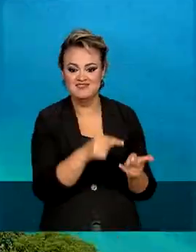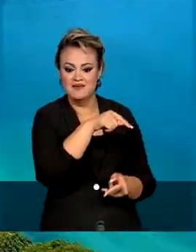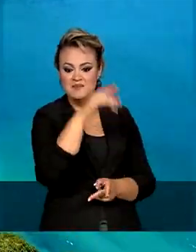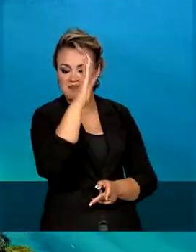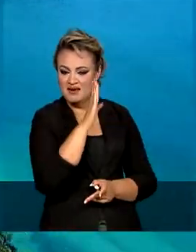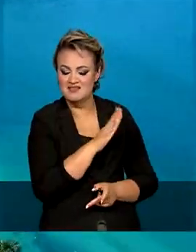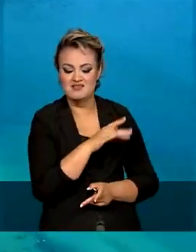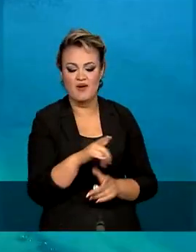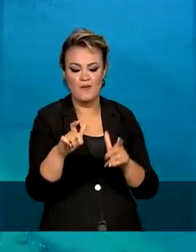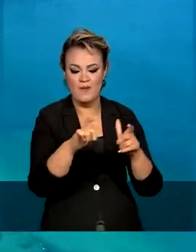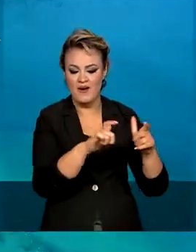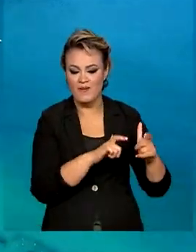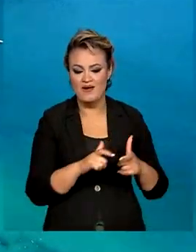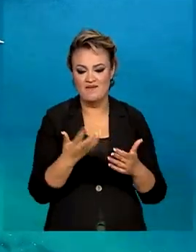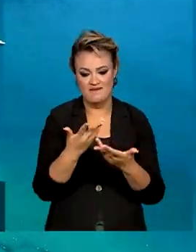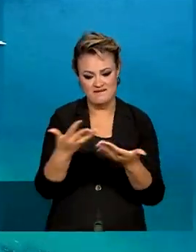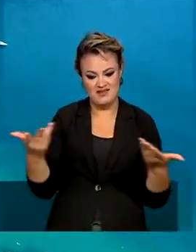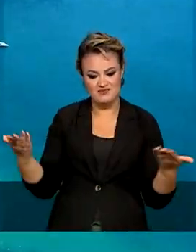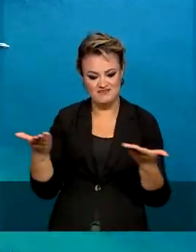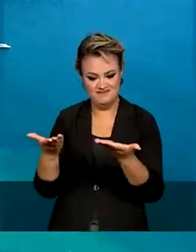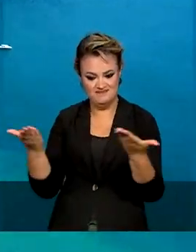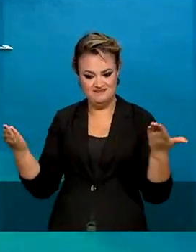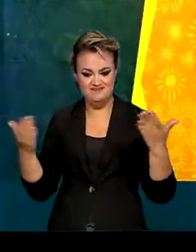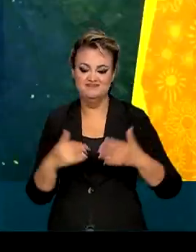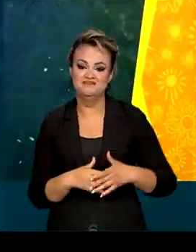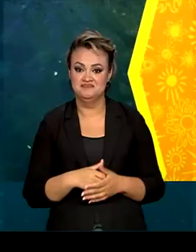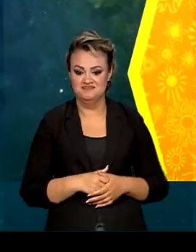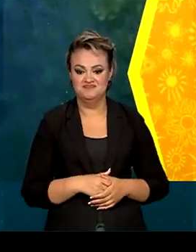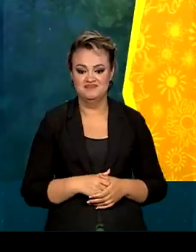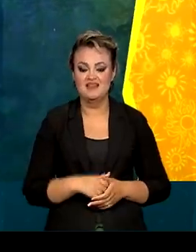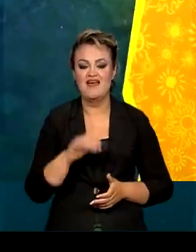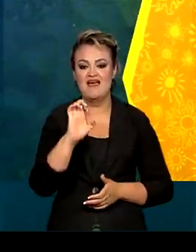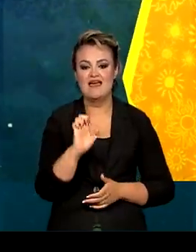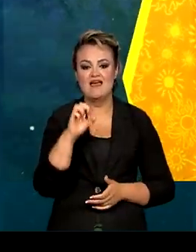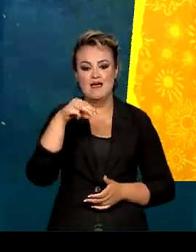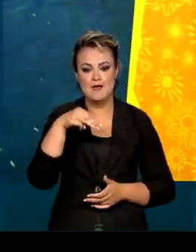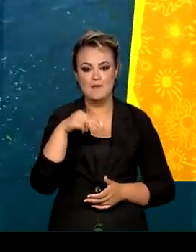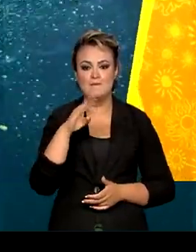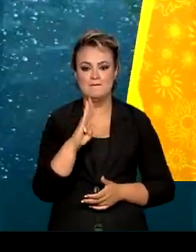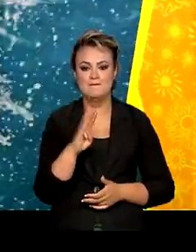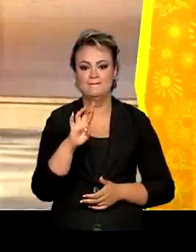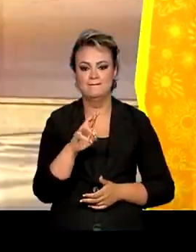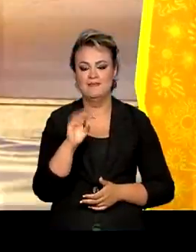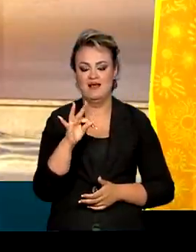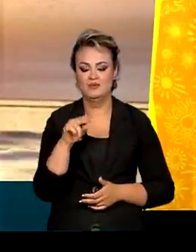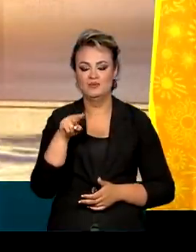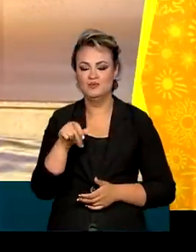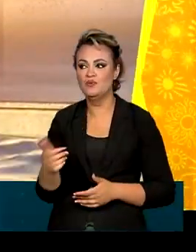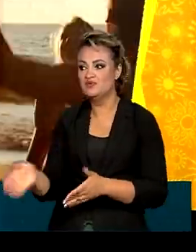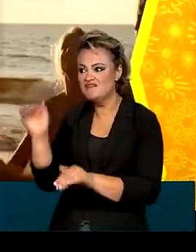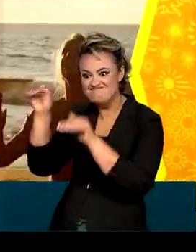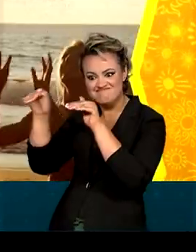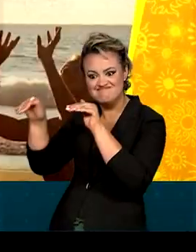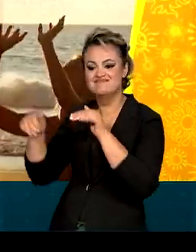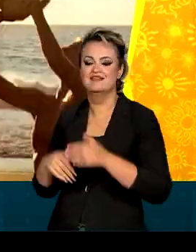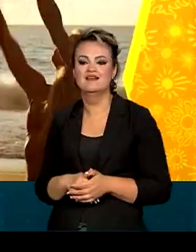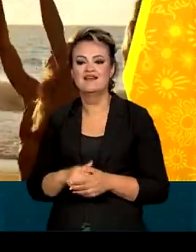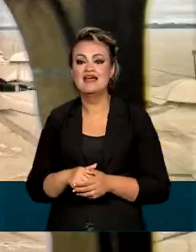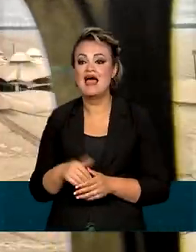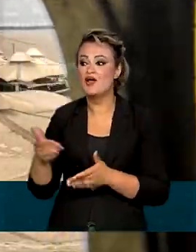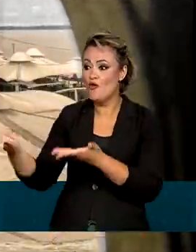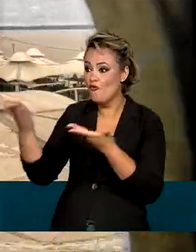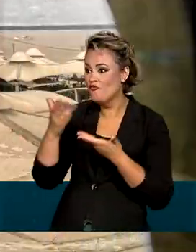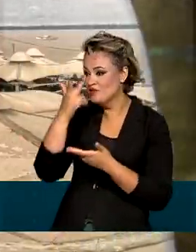com destino ao Brasil neste verão. A Embratur quer ampliar este número e faz um convite